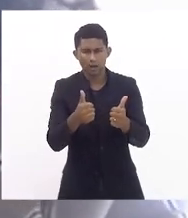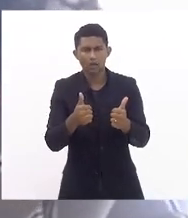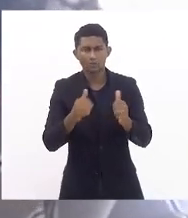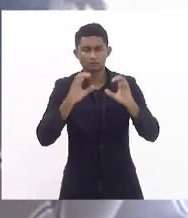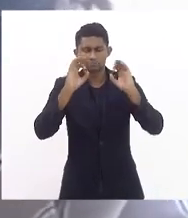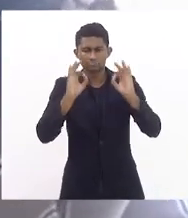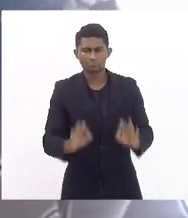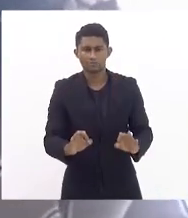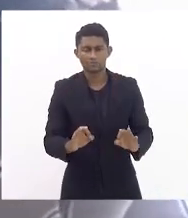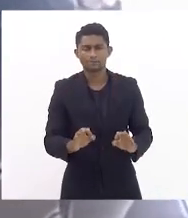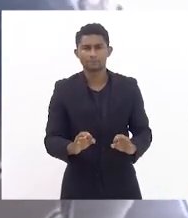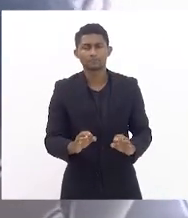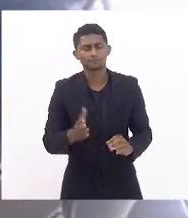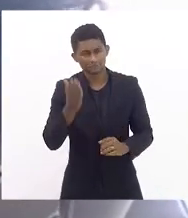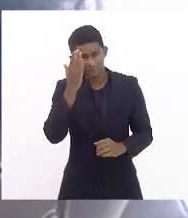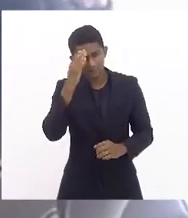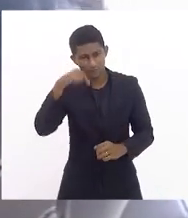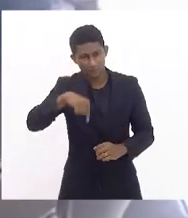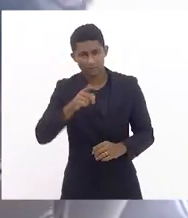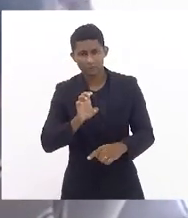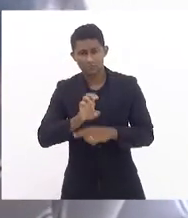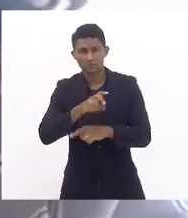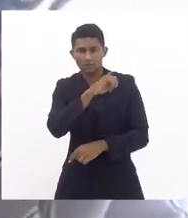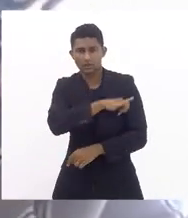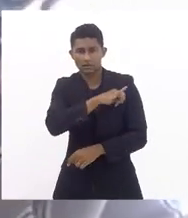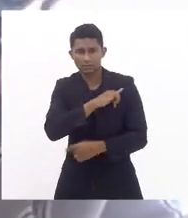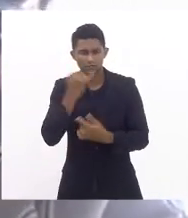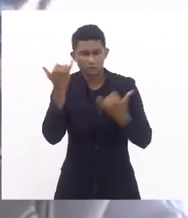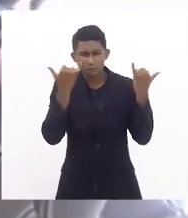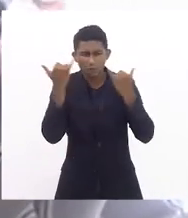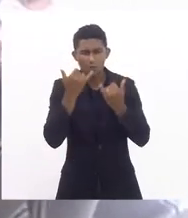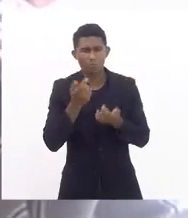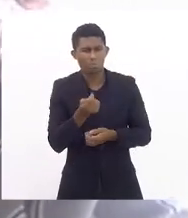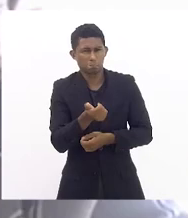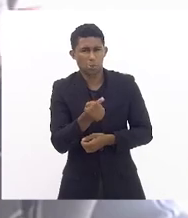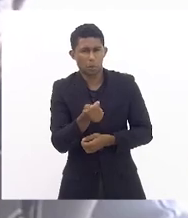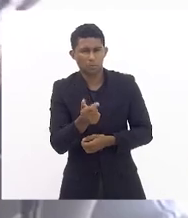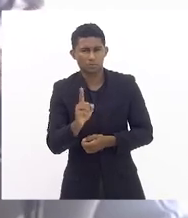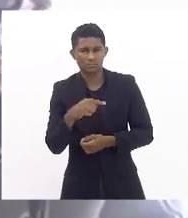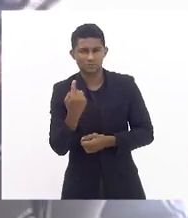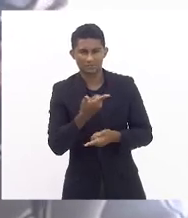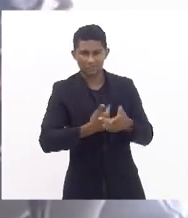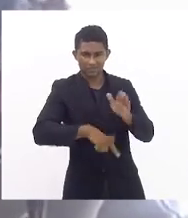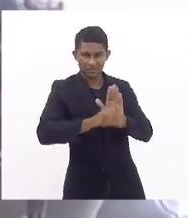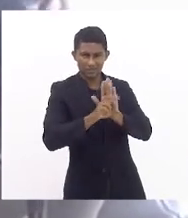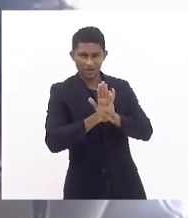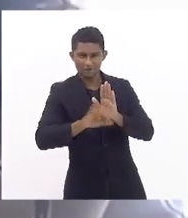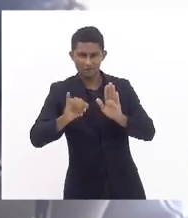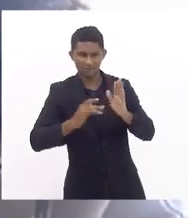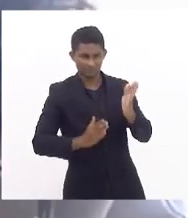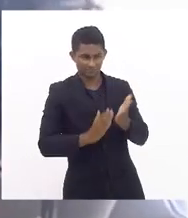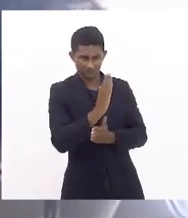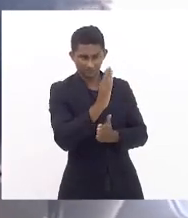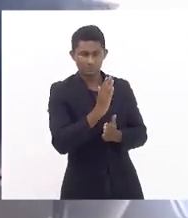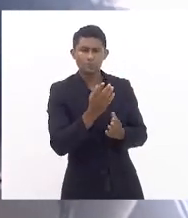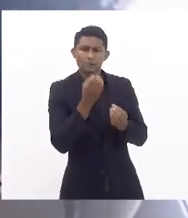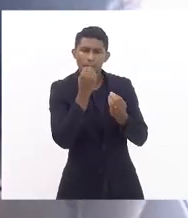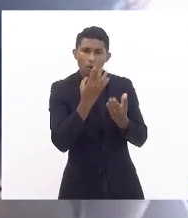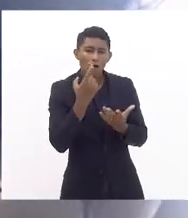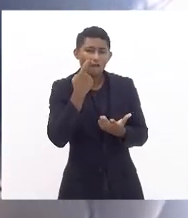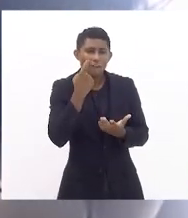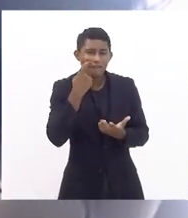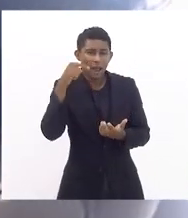aqui pelo Estado, e a nossa lei do dossiê, que em breve virará lei, ajudará na produção desses